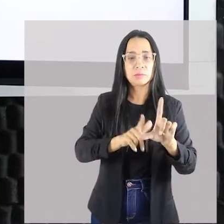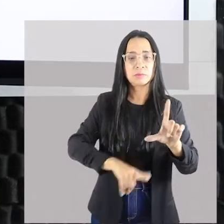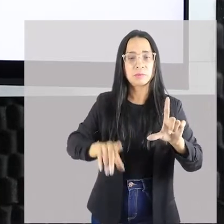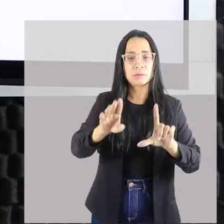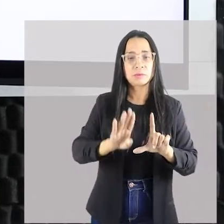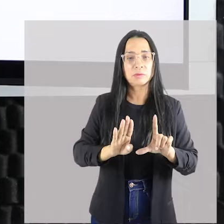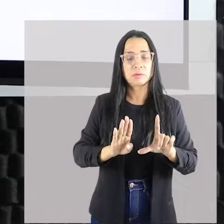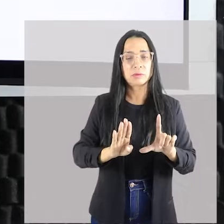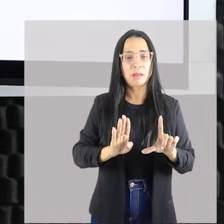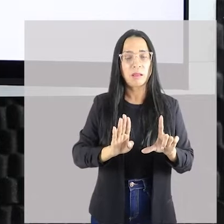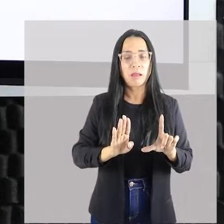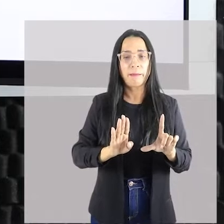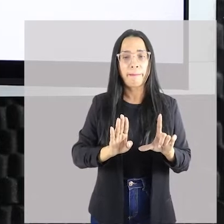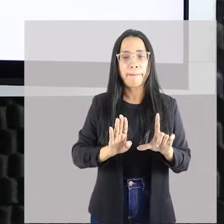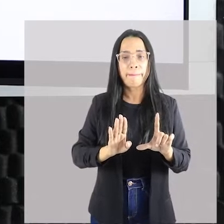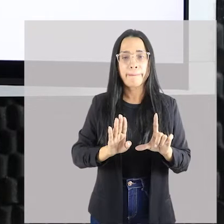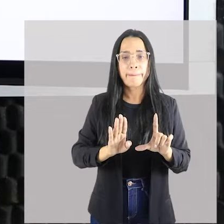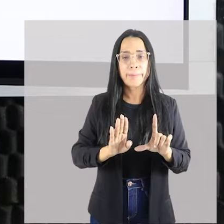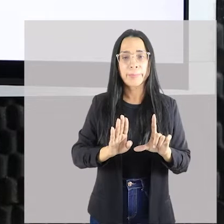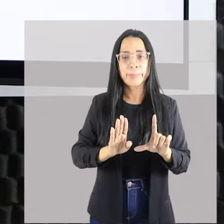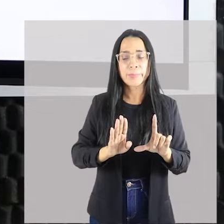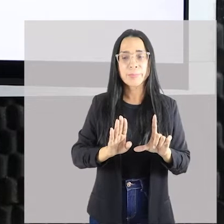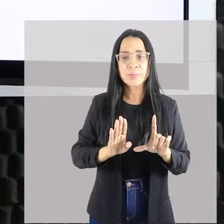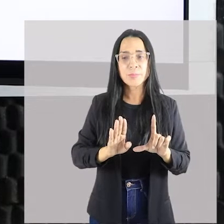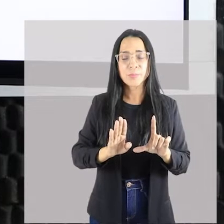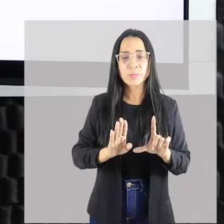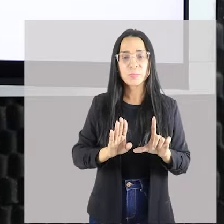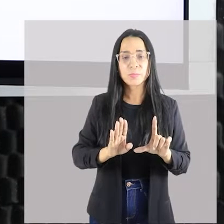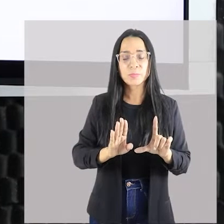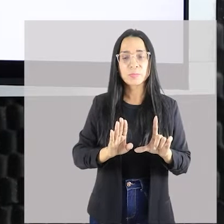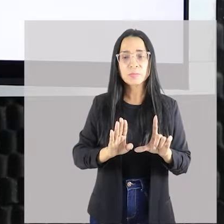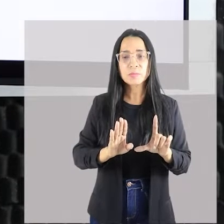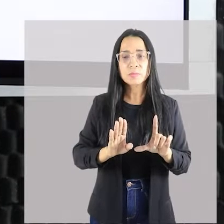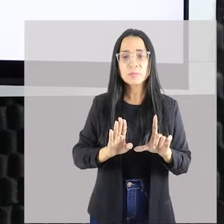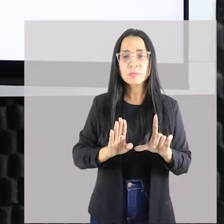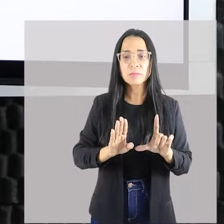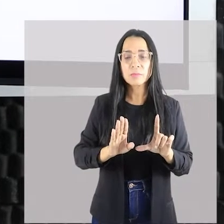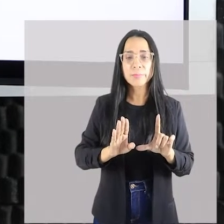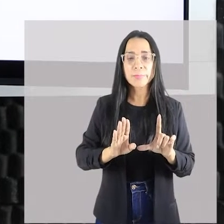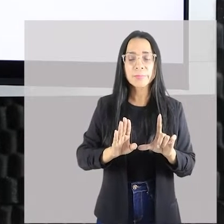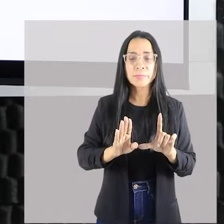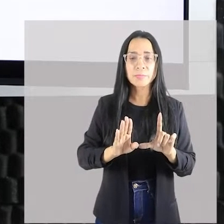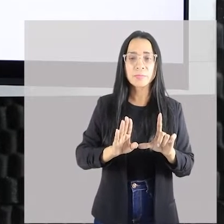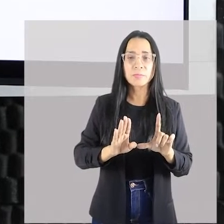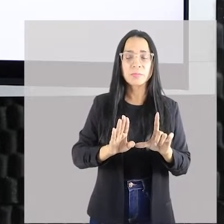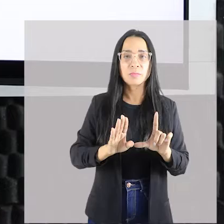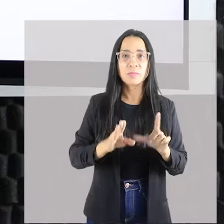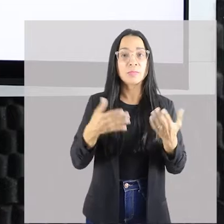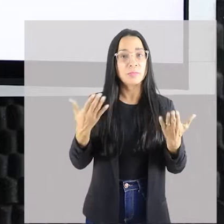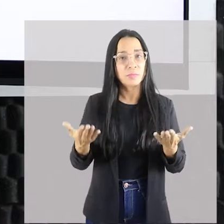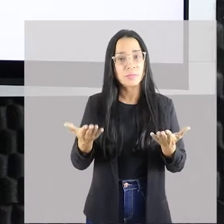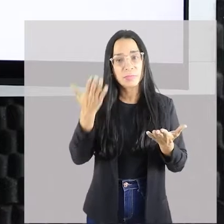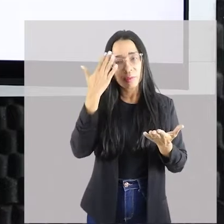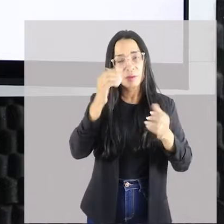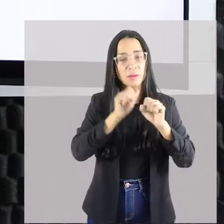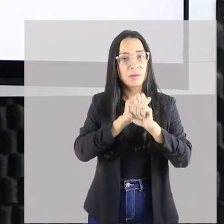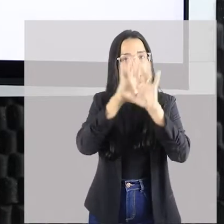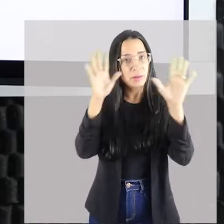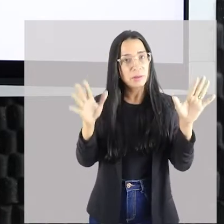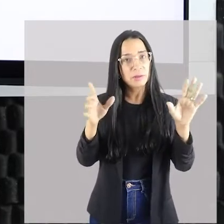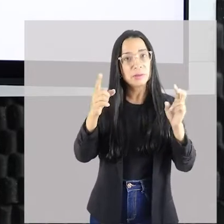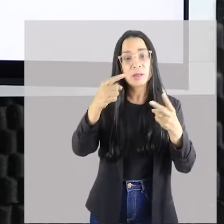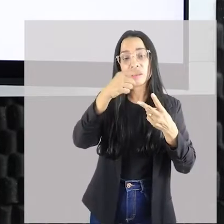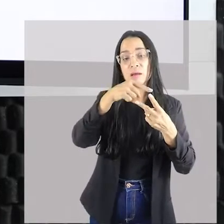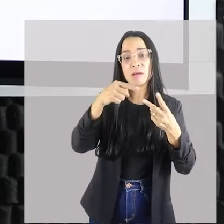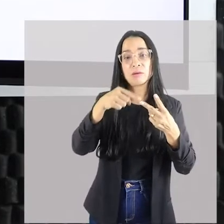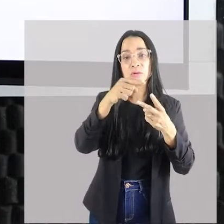B. Resultam em alterações do fenótipo sem que ocorra modificações do genótipo. Bora então esclarecer esses dois